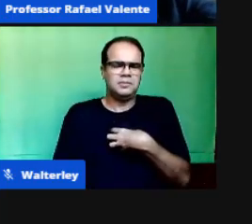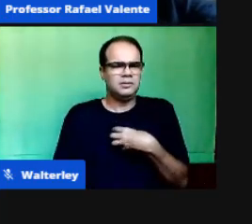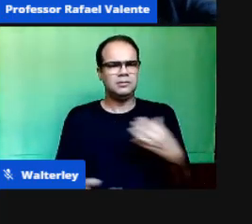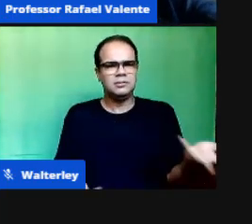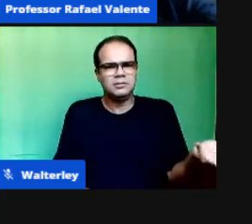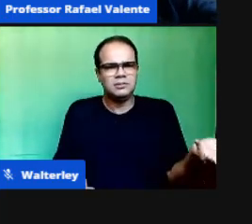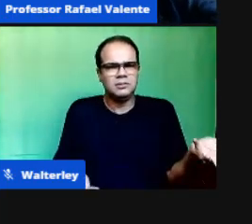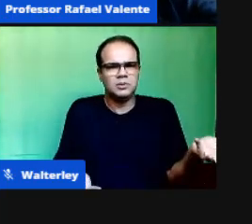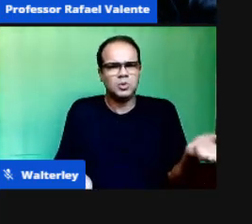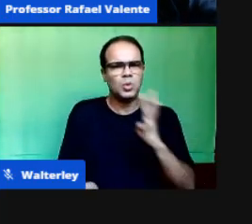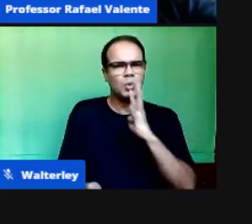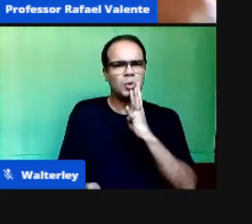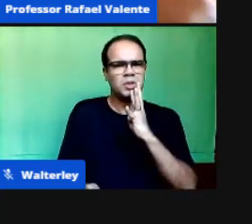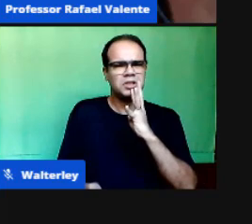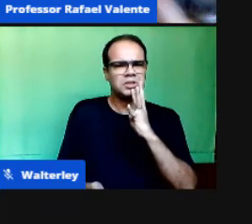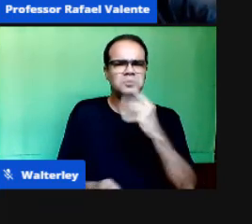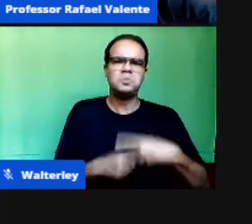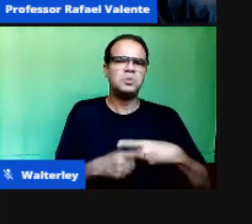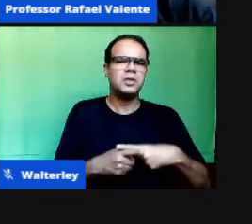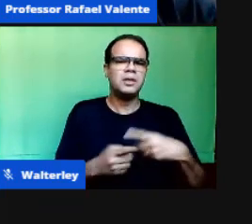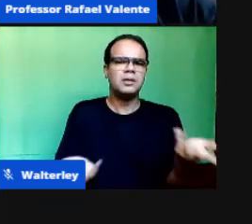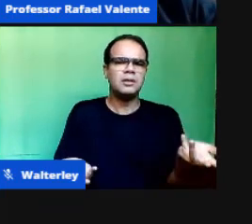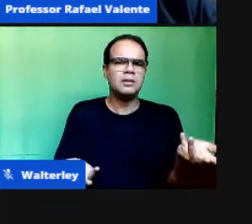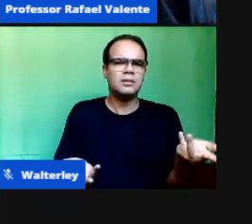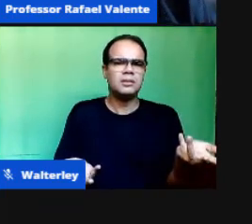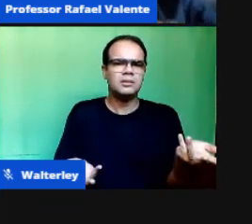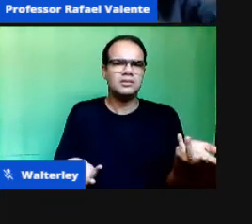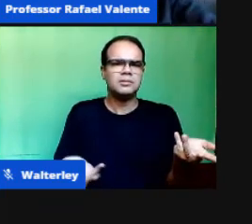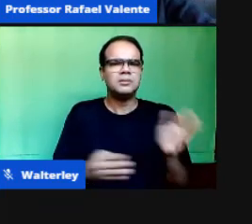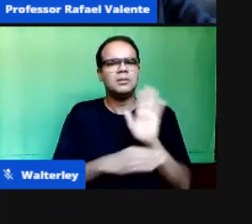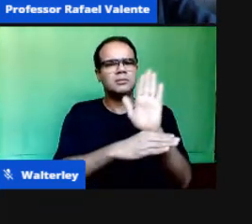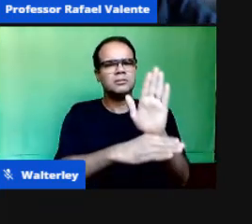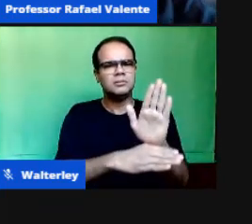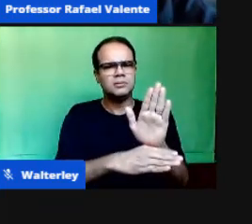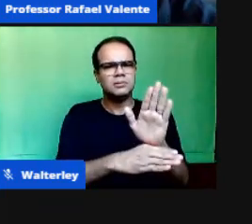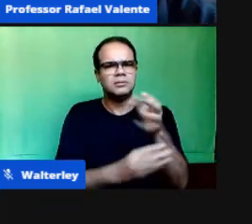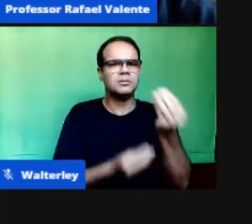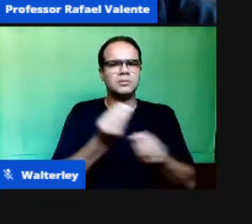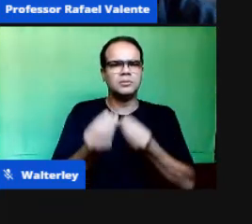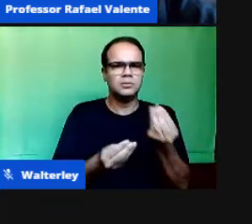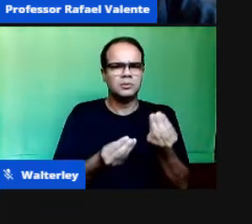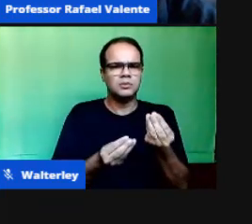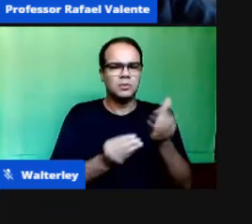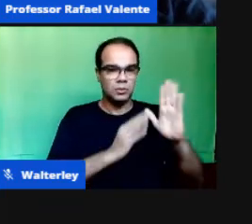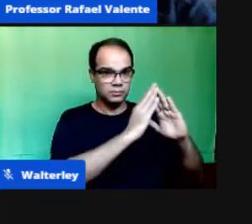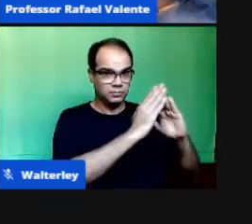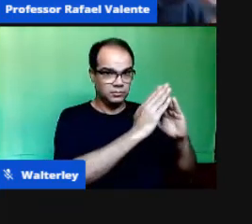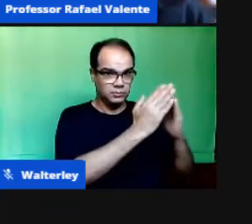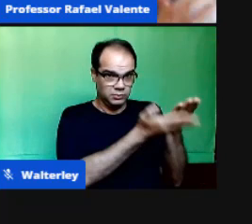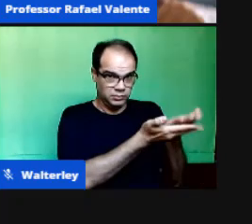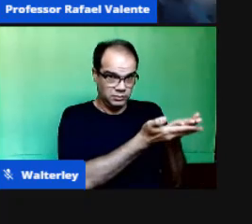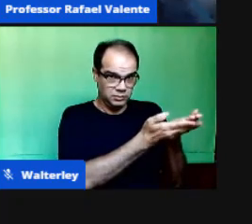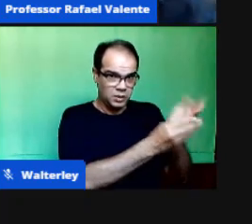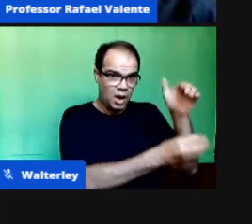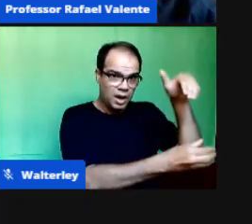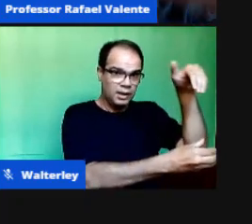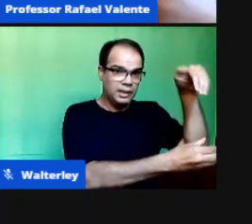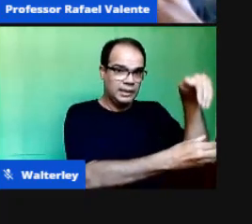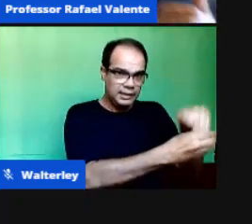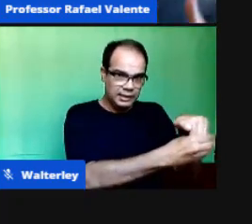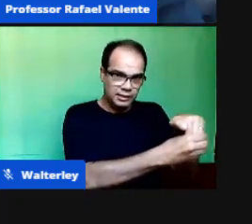conceito, a aplicabilidade dela pode interferir dentro do meu ambiente de trabalho e também com